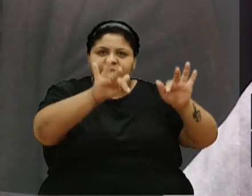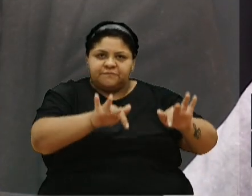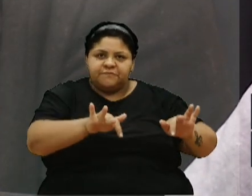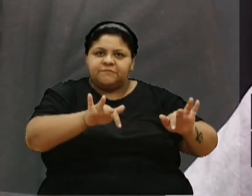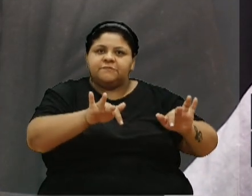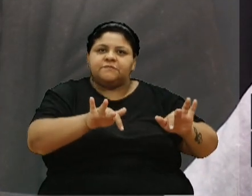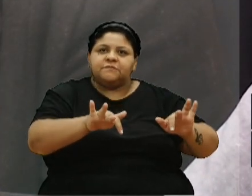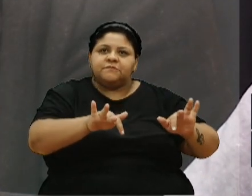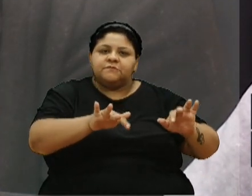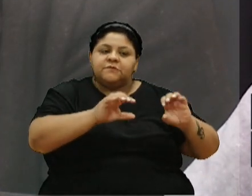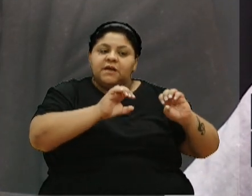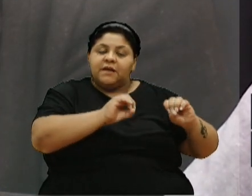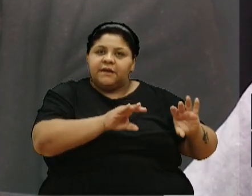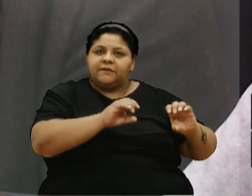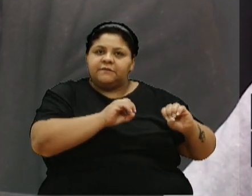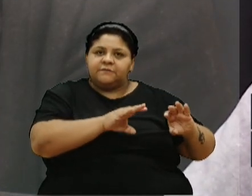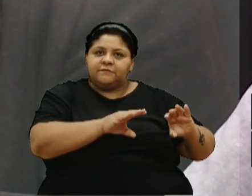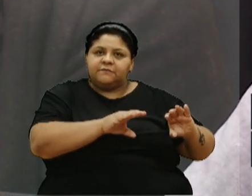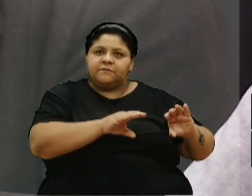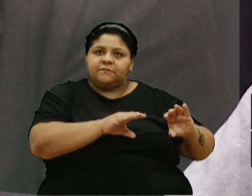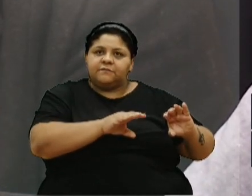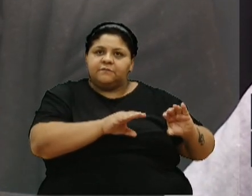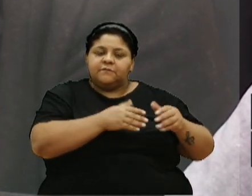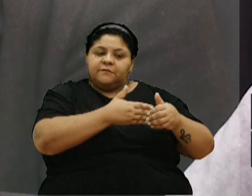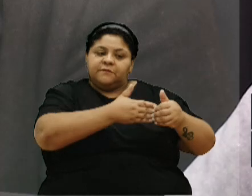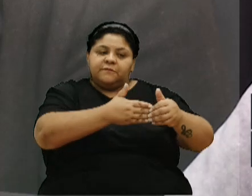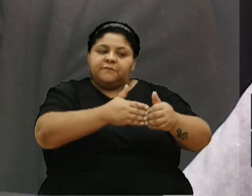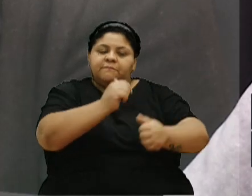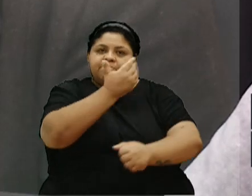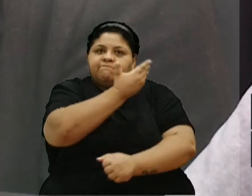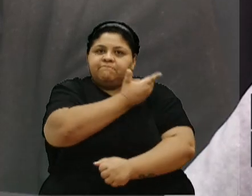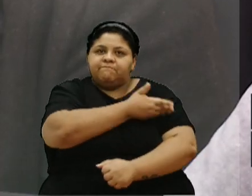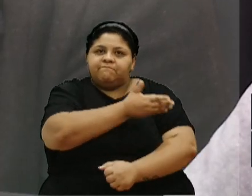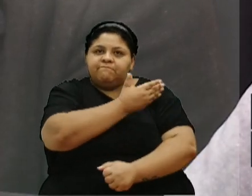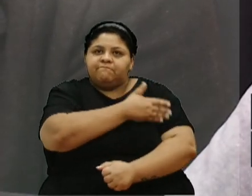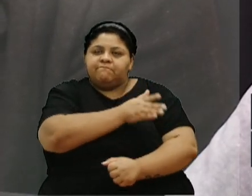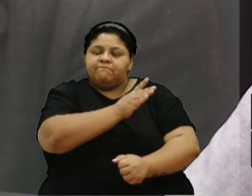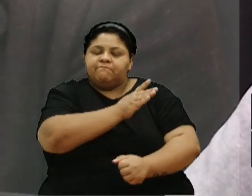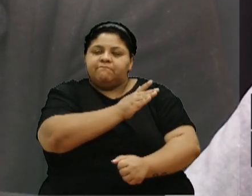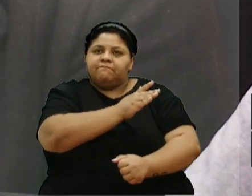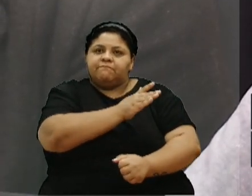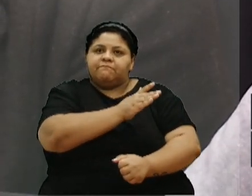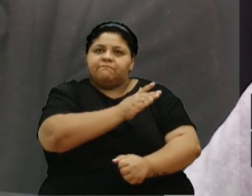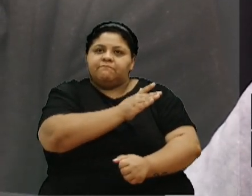mesmo, educação, instrução, treinamento,